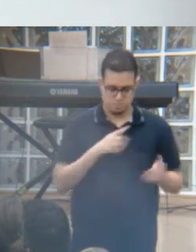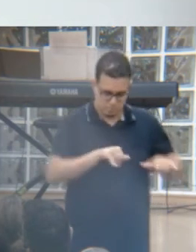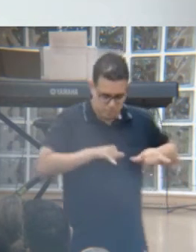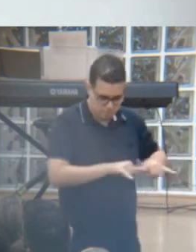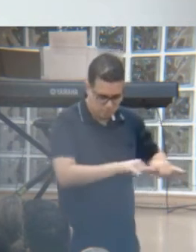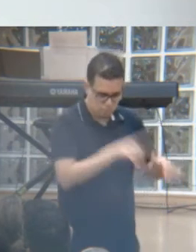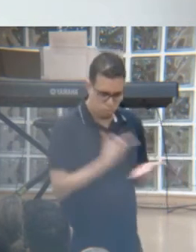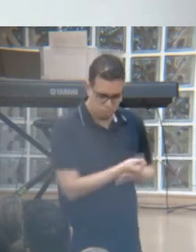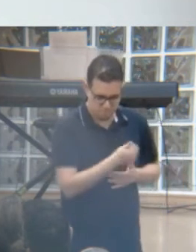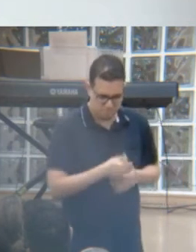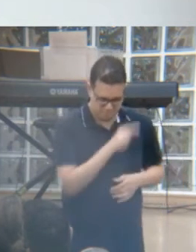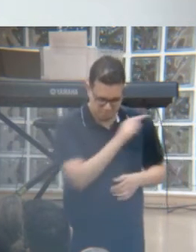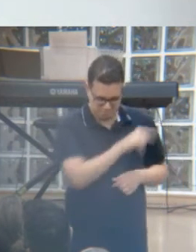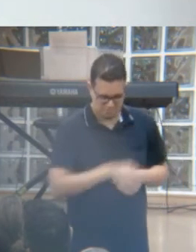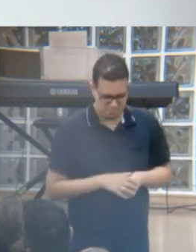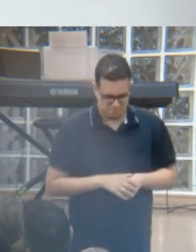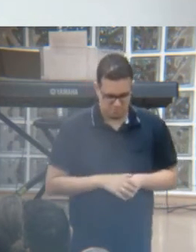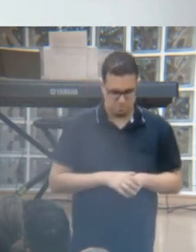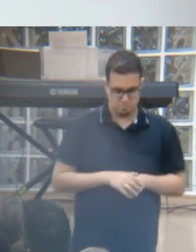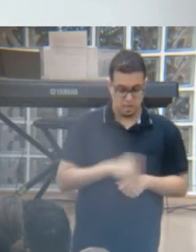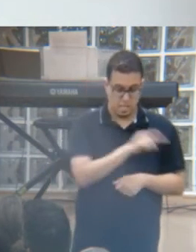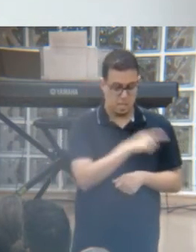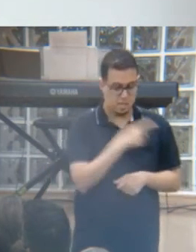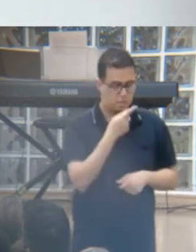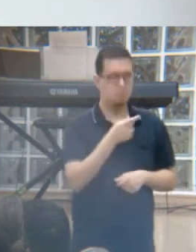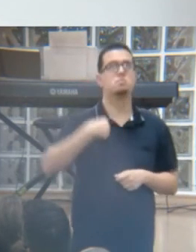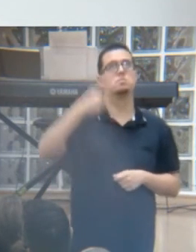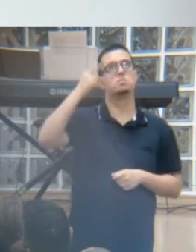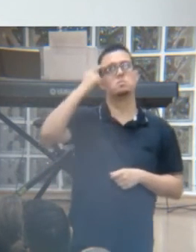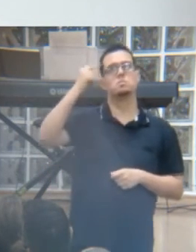Palavras dela. O Senhor tocou no meu coração.